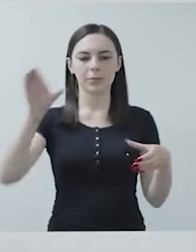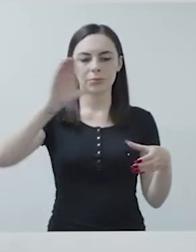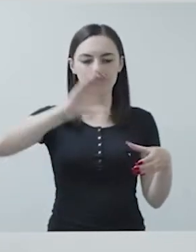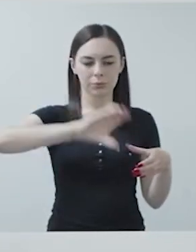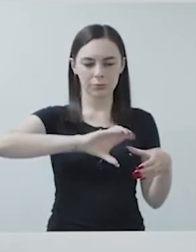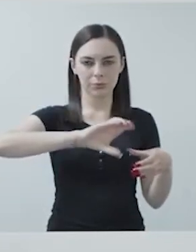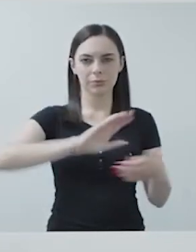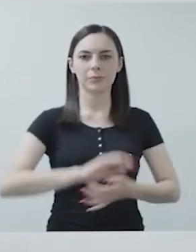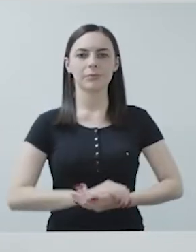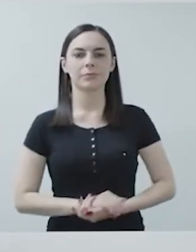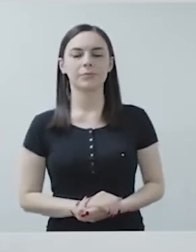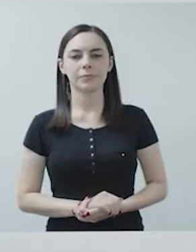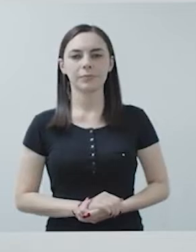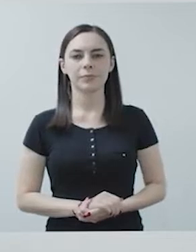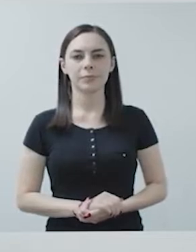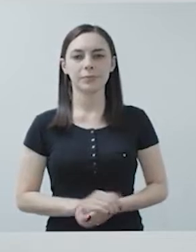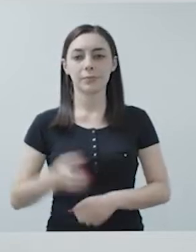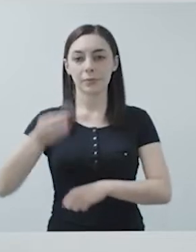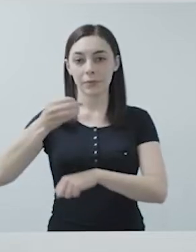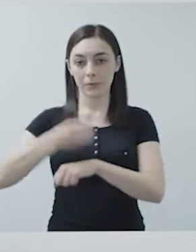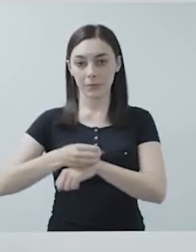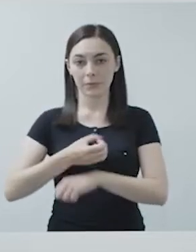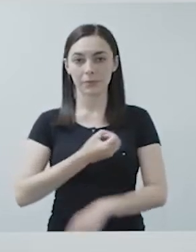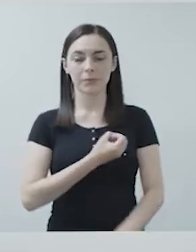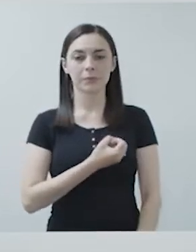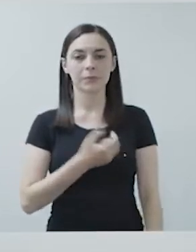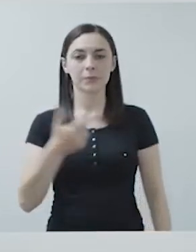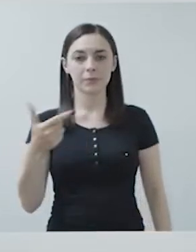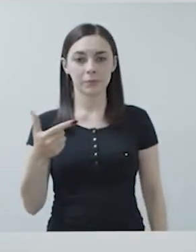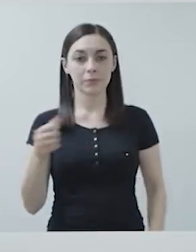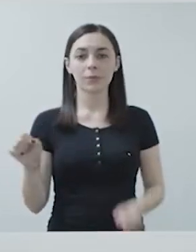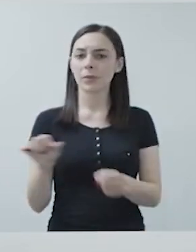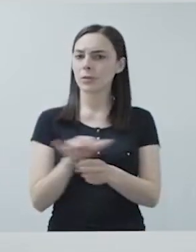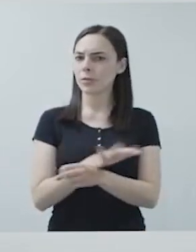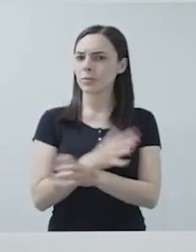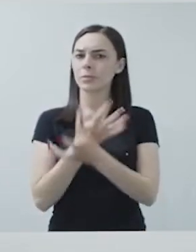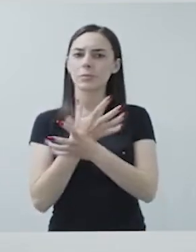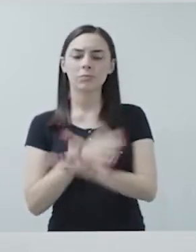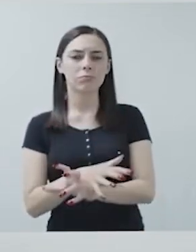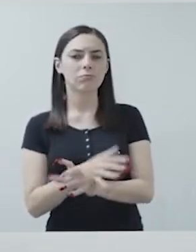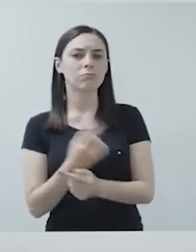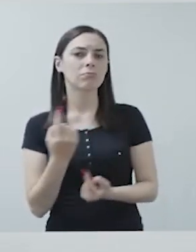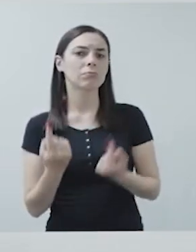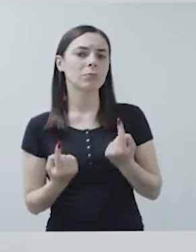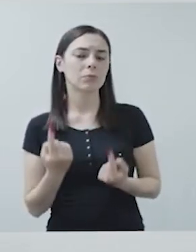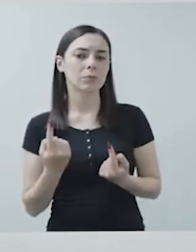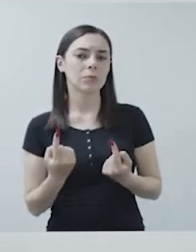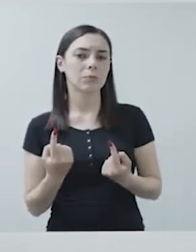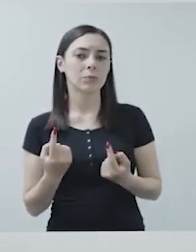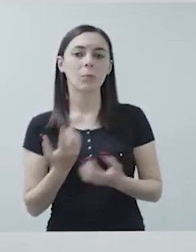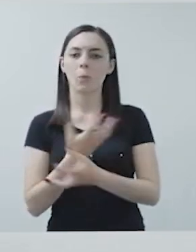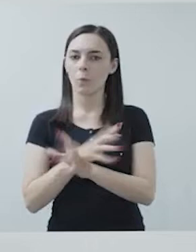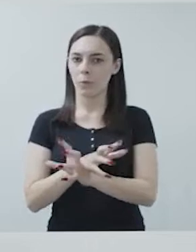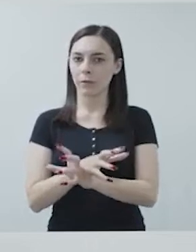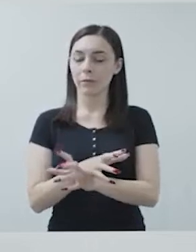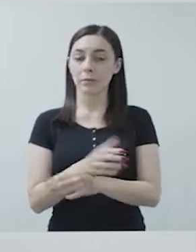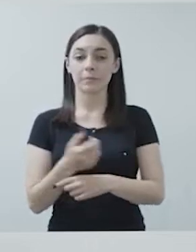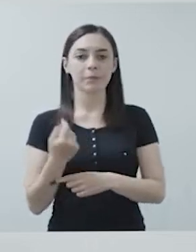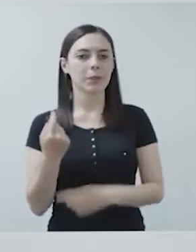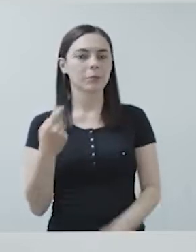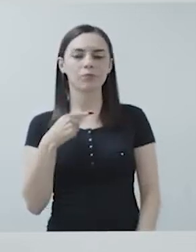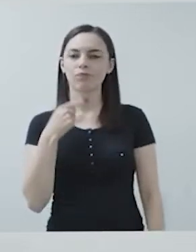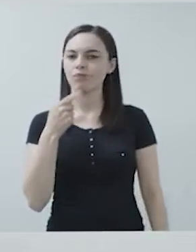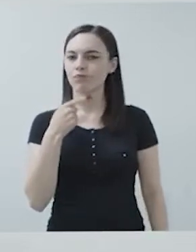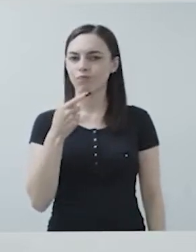número 1. Copo número 2, ele está cheio ou vazio? Ele está vazio. Então, não vamos